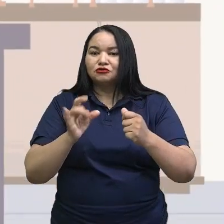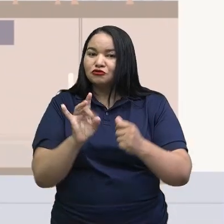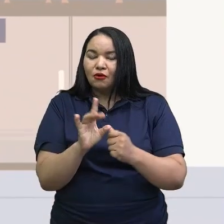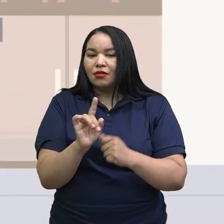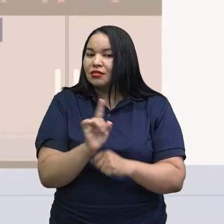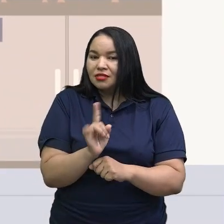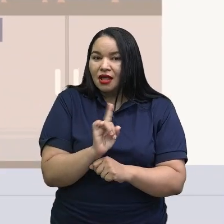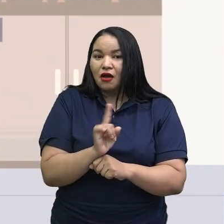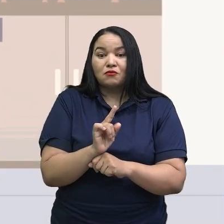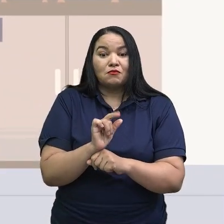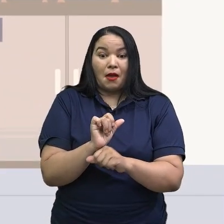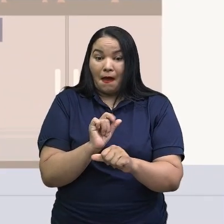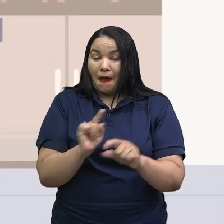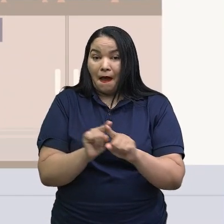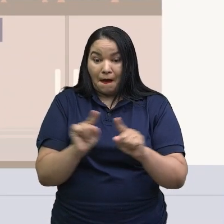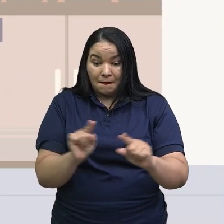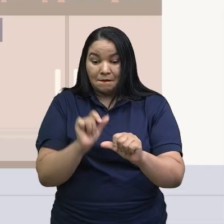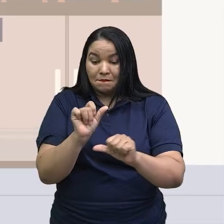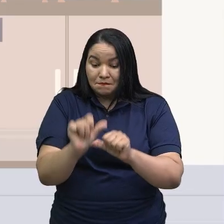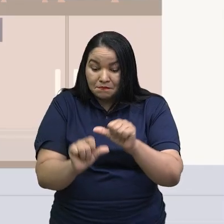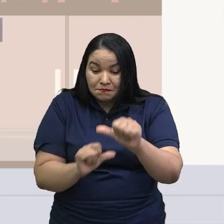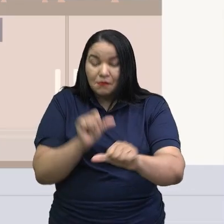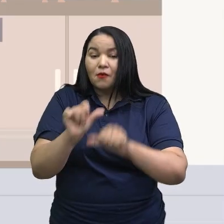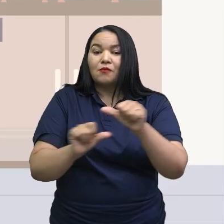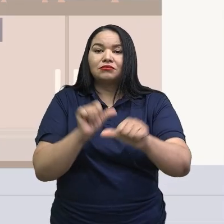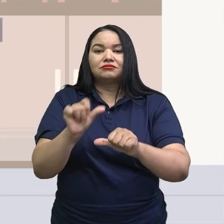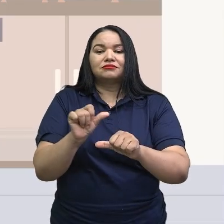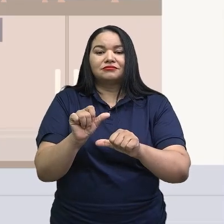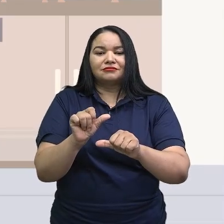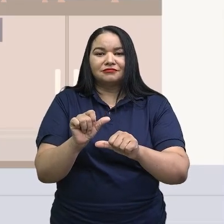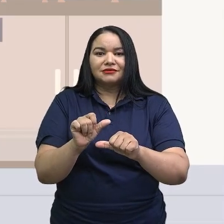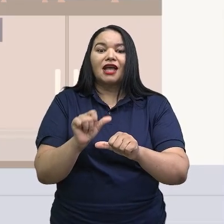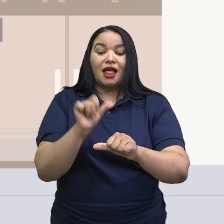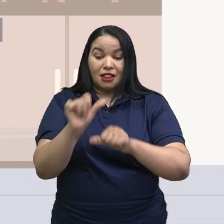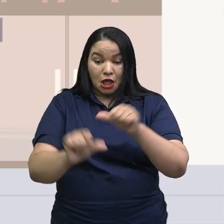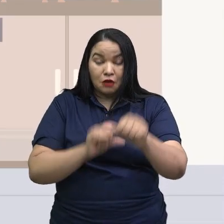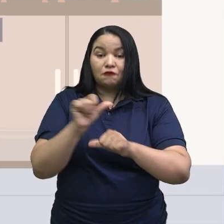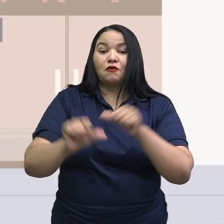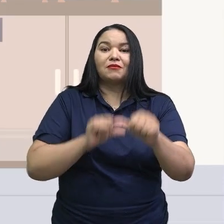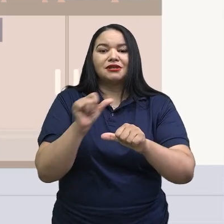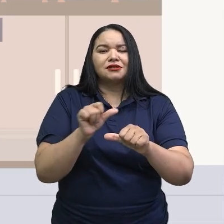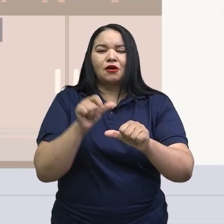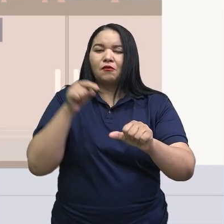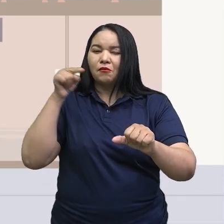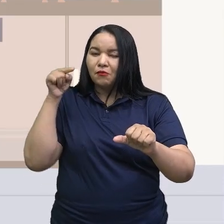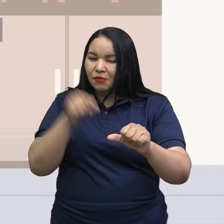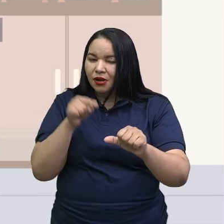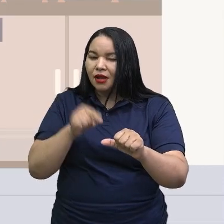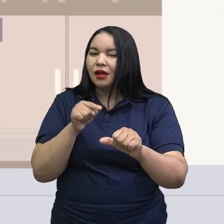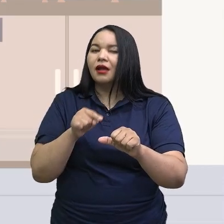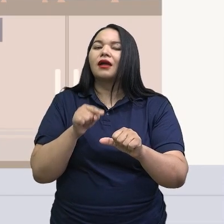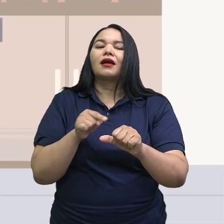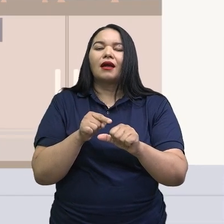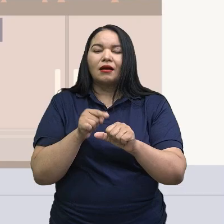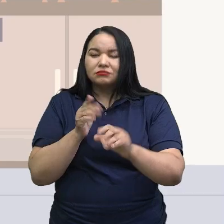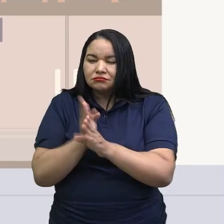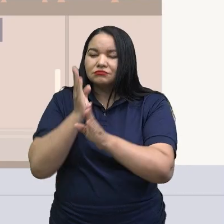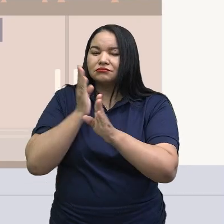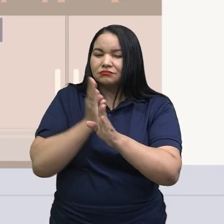Ele está se transformando. E essa transformação é a chave para muitas